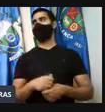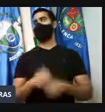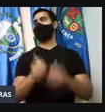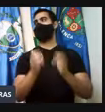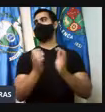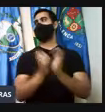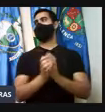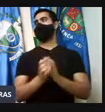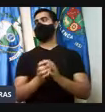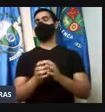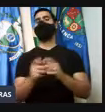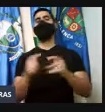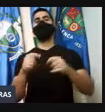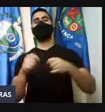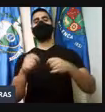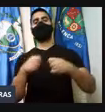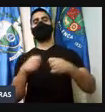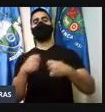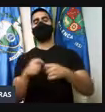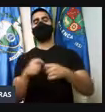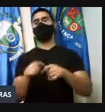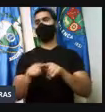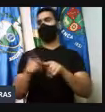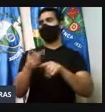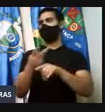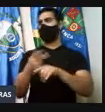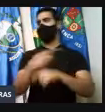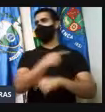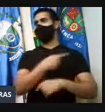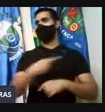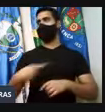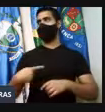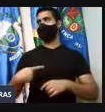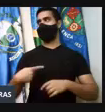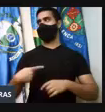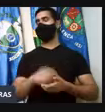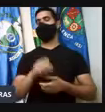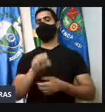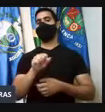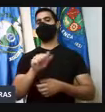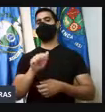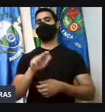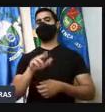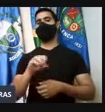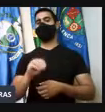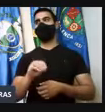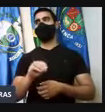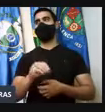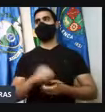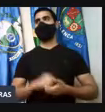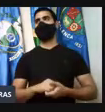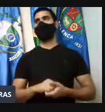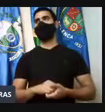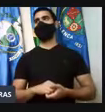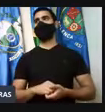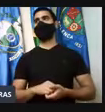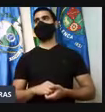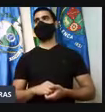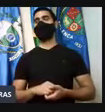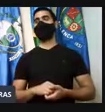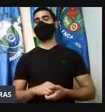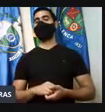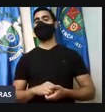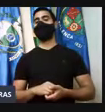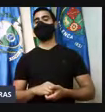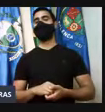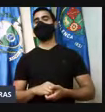Permanente de Finanças, Orçamento e Fiscalização, através do seu presidente, Saulo de Tarso, vem por meio desse